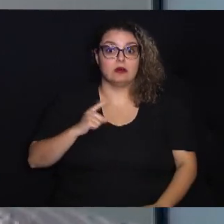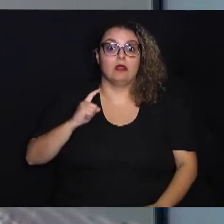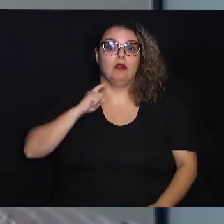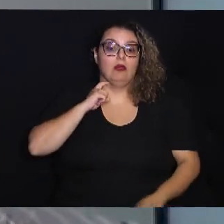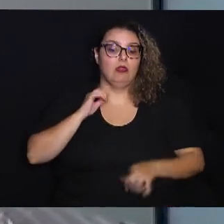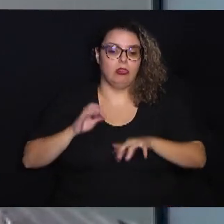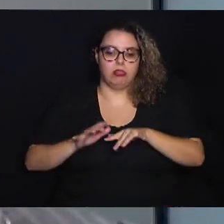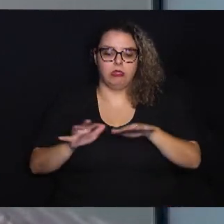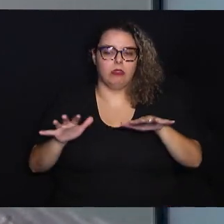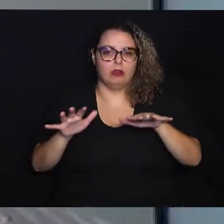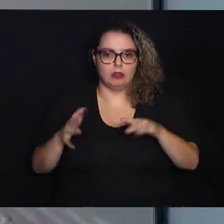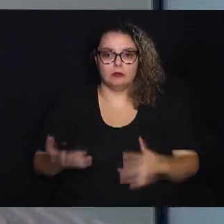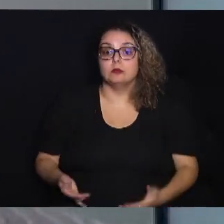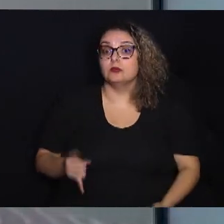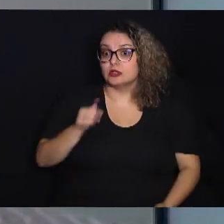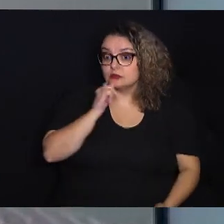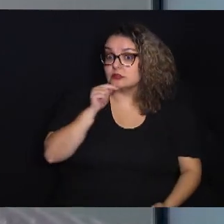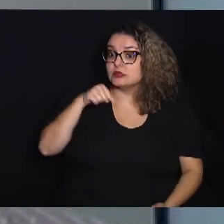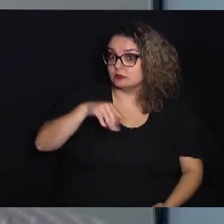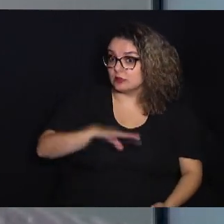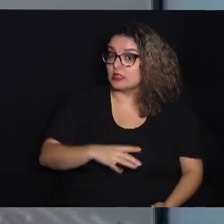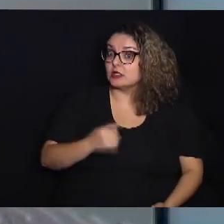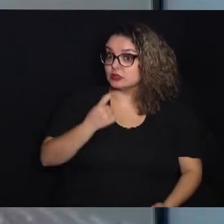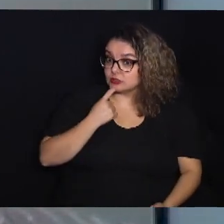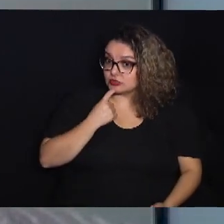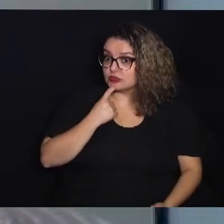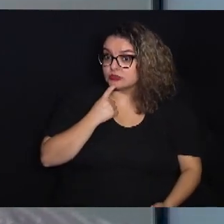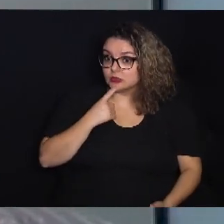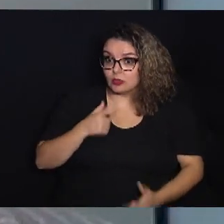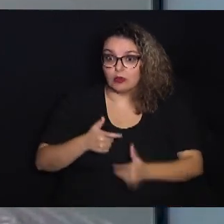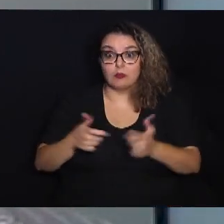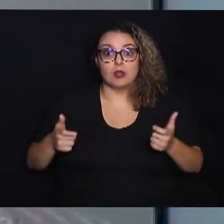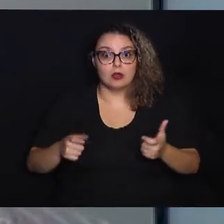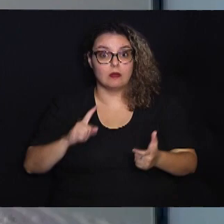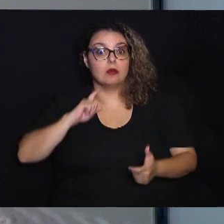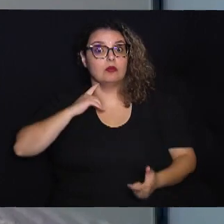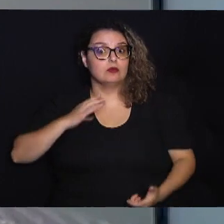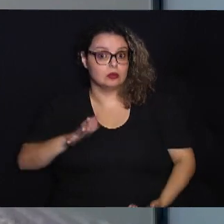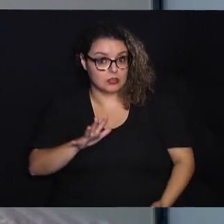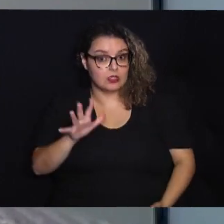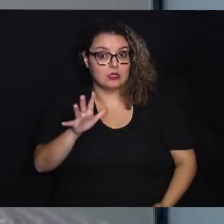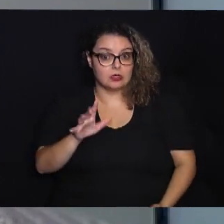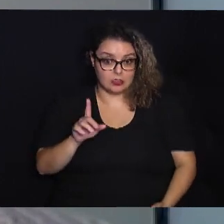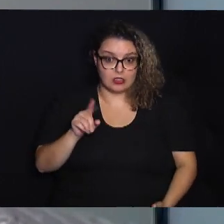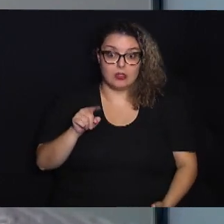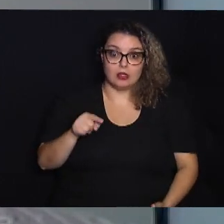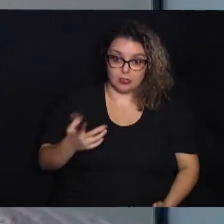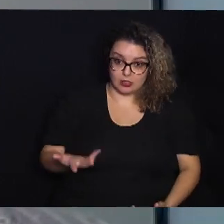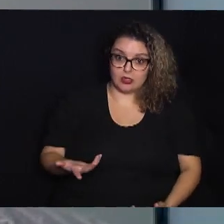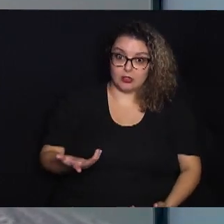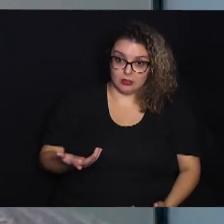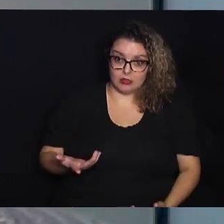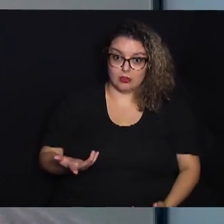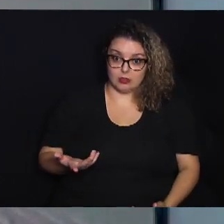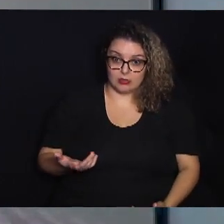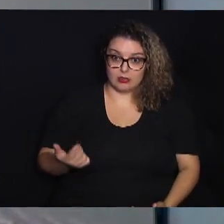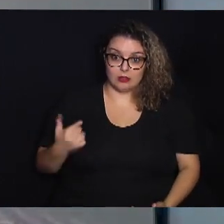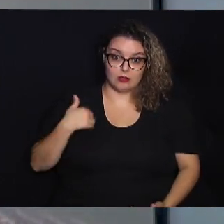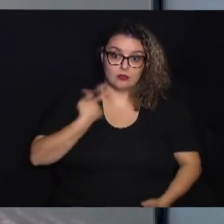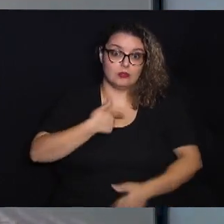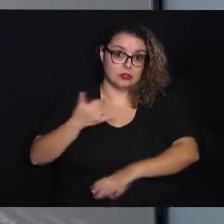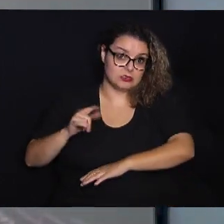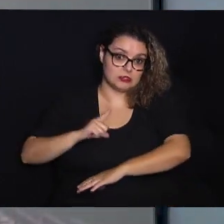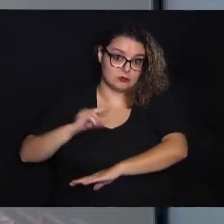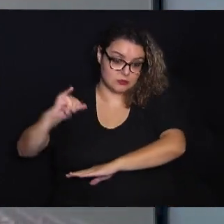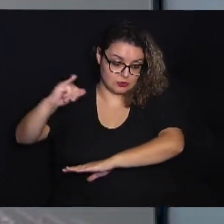tem uma emissão muito grande, né, inclusive, por exemplo, aqui em Campinas, um dos maiores emissores, né, porque nós